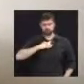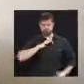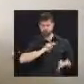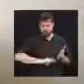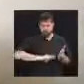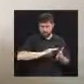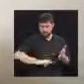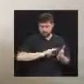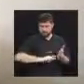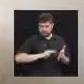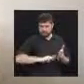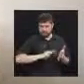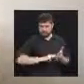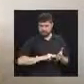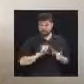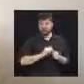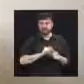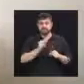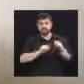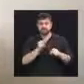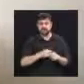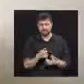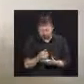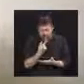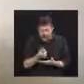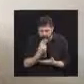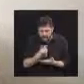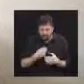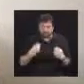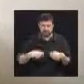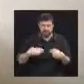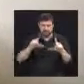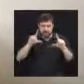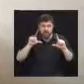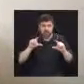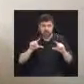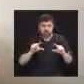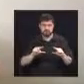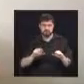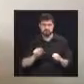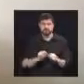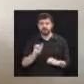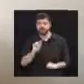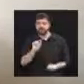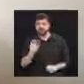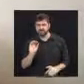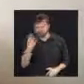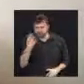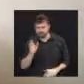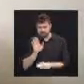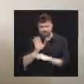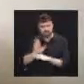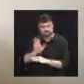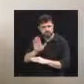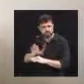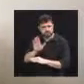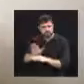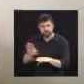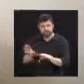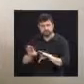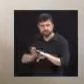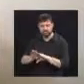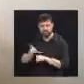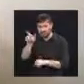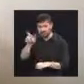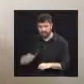de Yamamoto, ela reduzia o uso de anti-inflamatório, mas ela tem um efeito colateral interessante. Ela auxilia no tratamento de